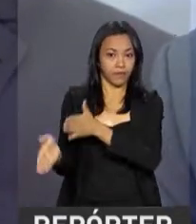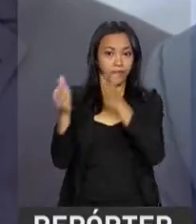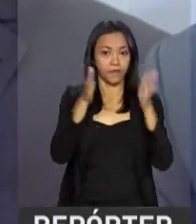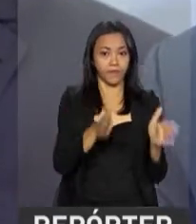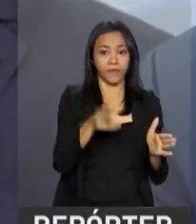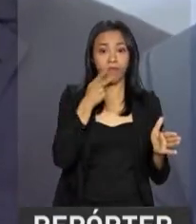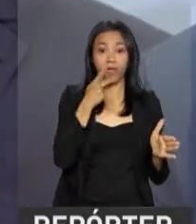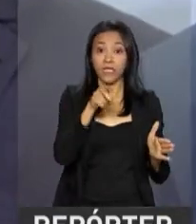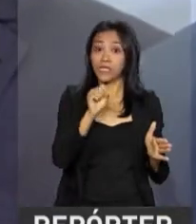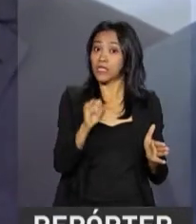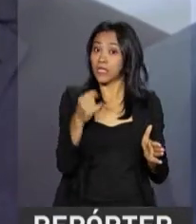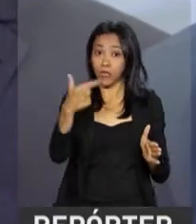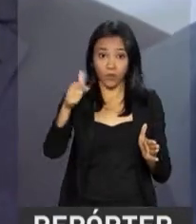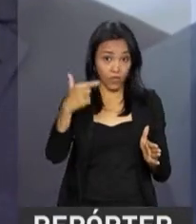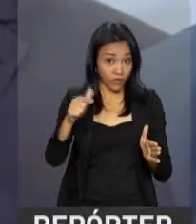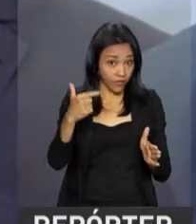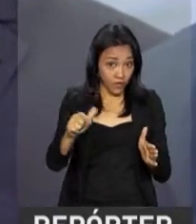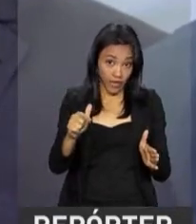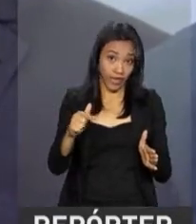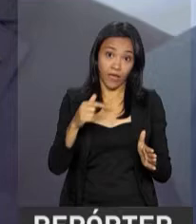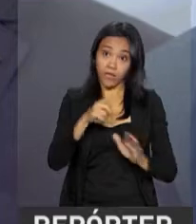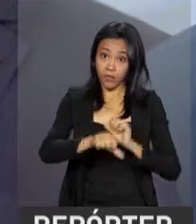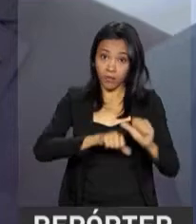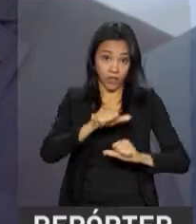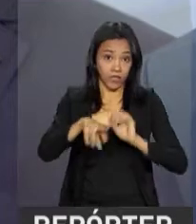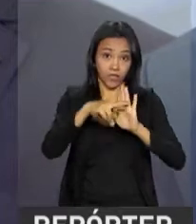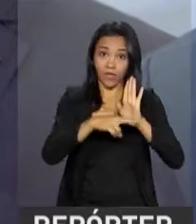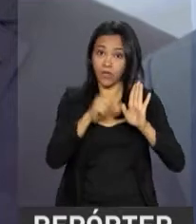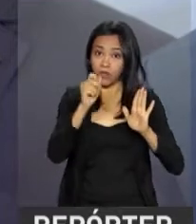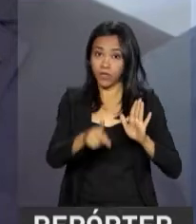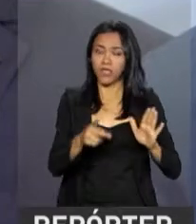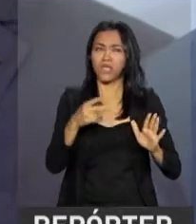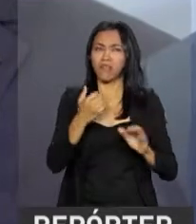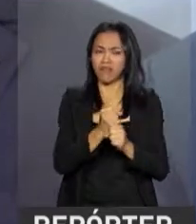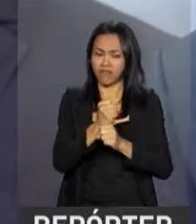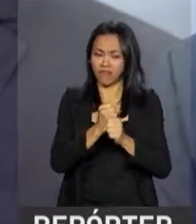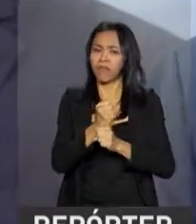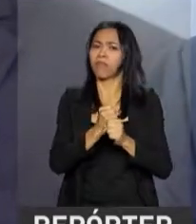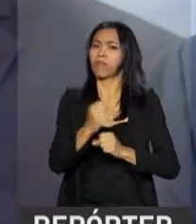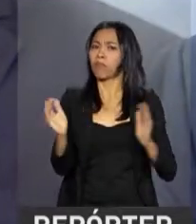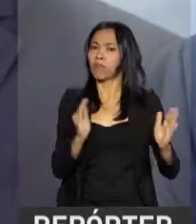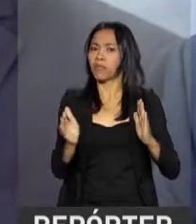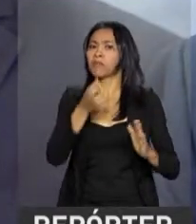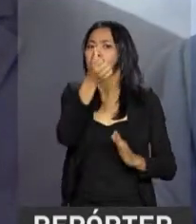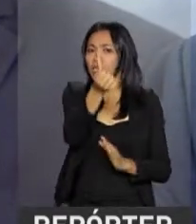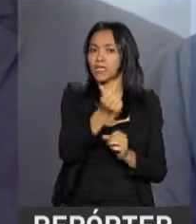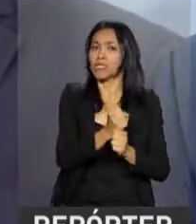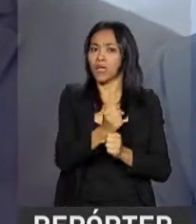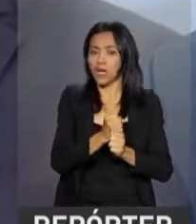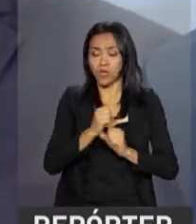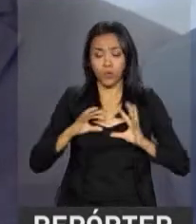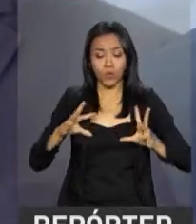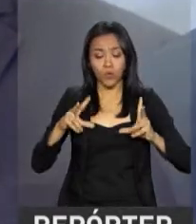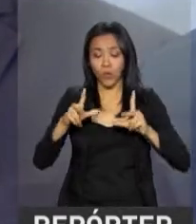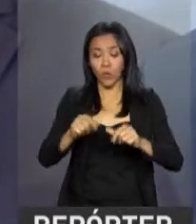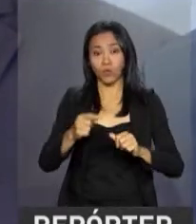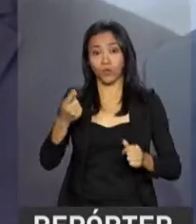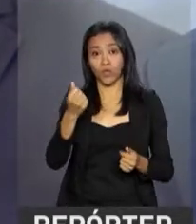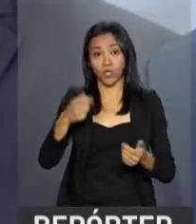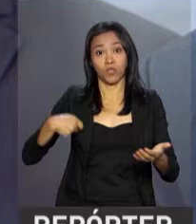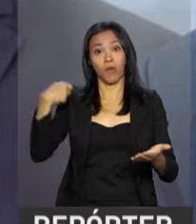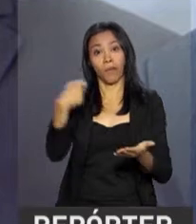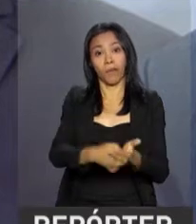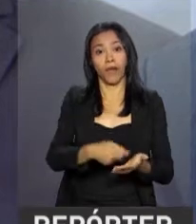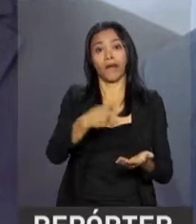de 2024 que é daqui seis anos todo o orçamento da república só paga a folha